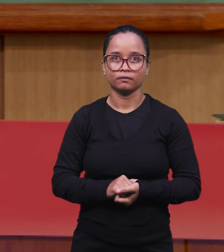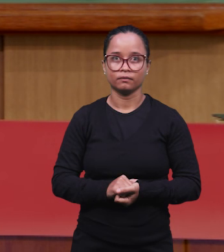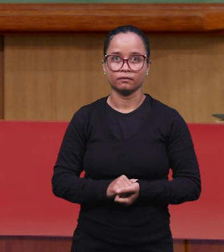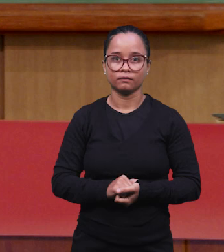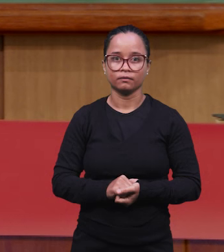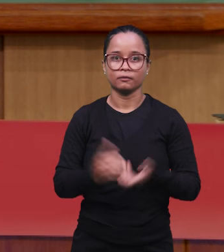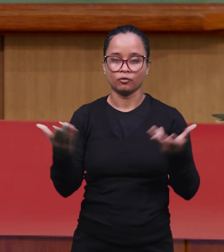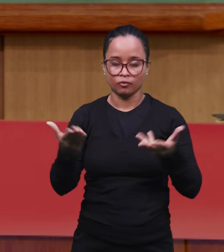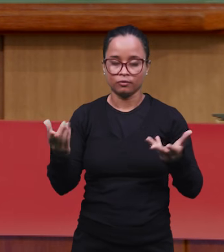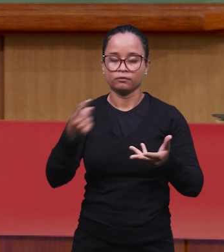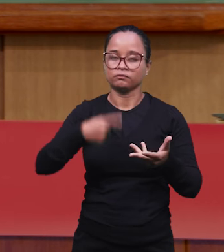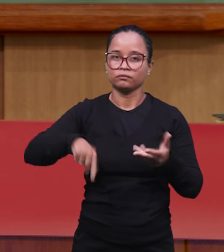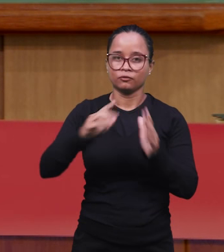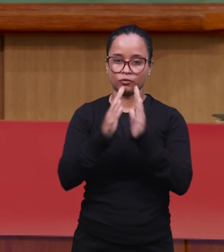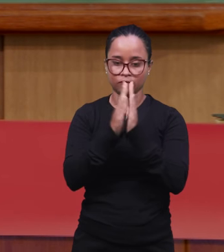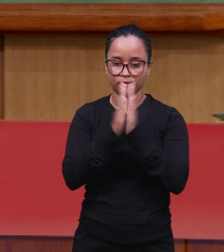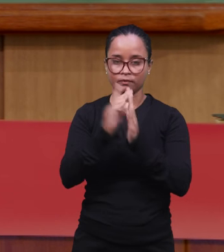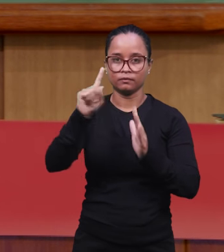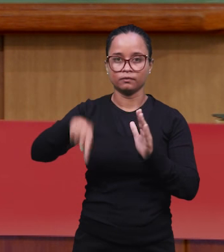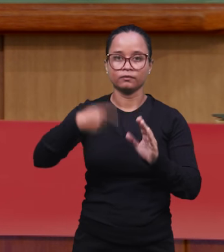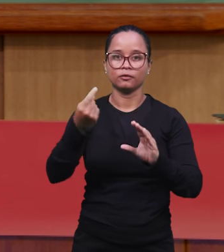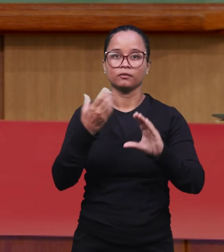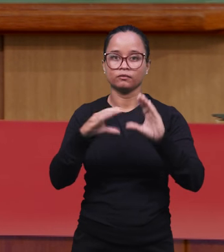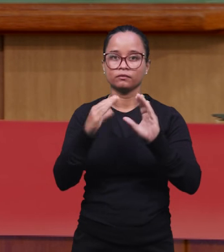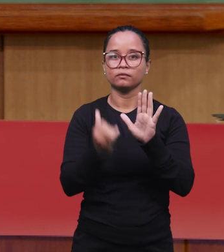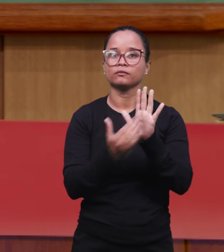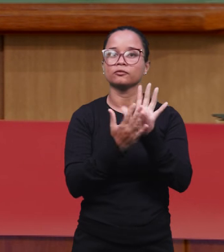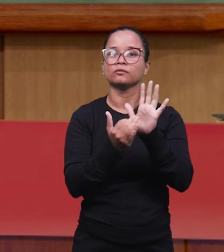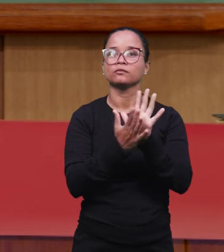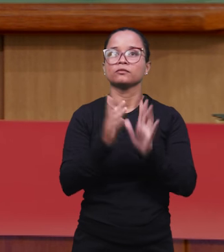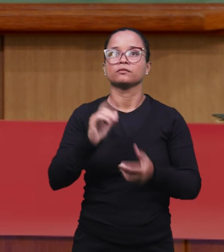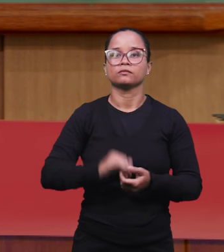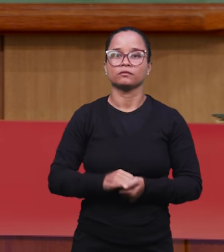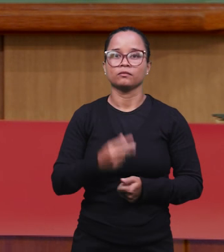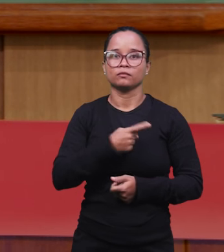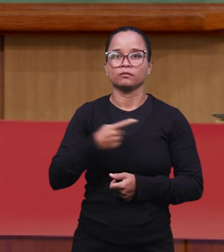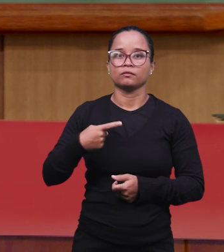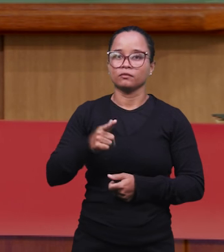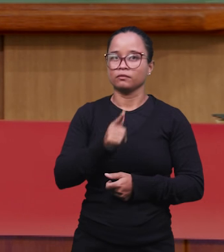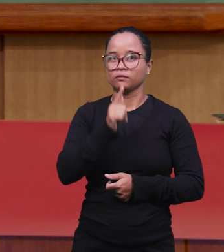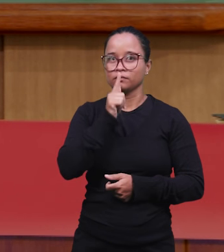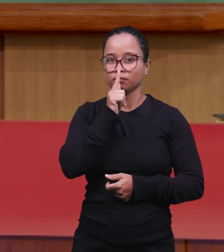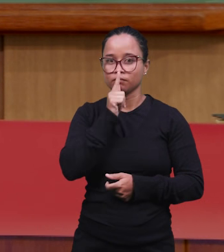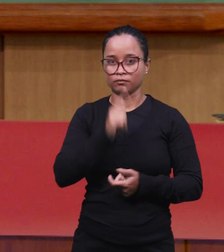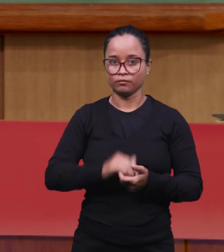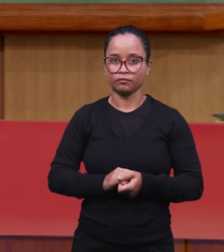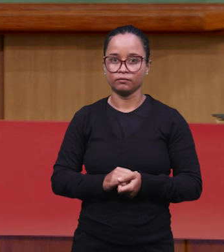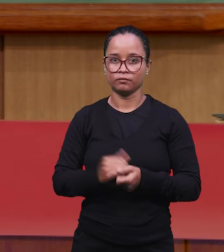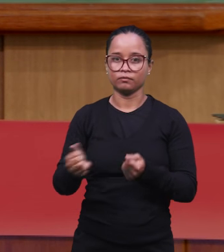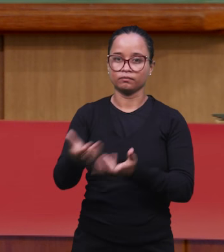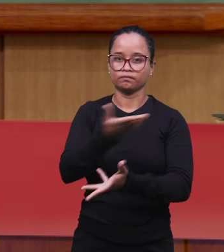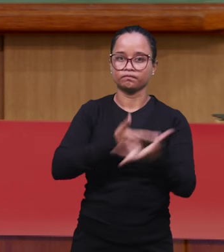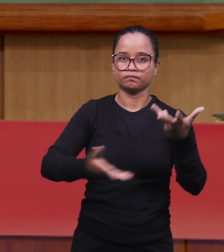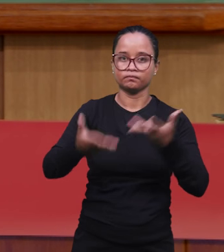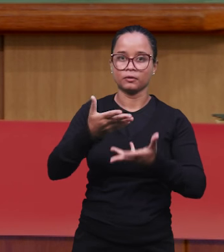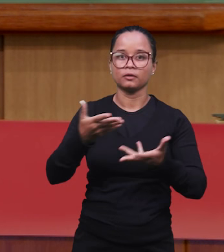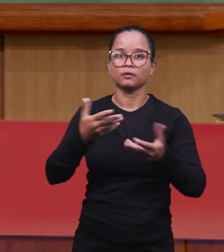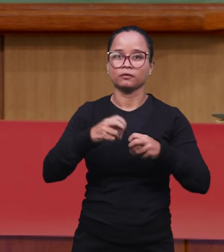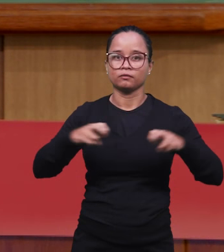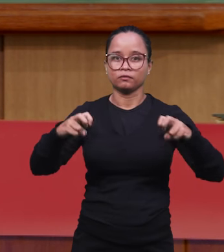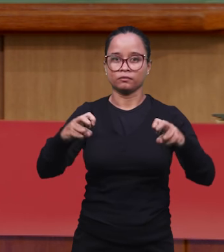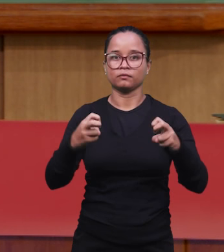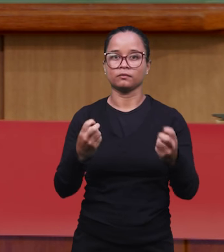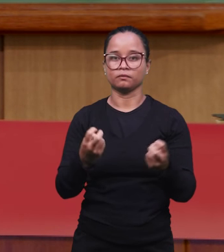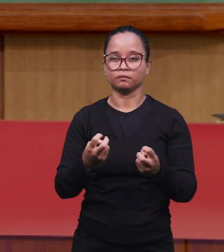Nós vamos orar, vamos cantar um louvor, e na sequência do louvor, o pastor Gilson entrará com a mediação desta